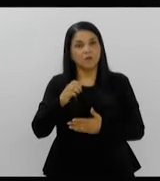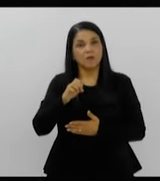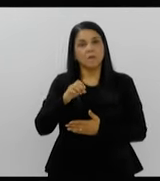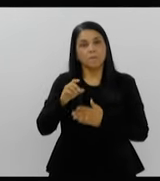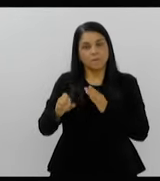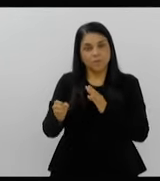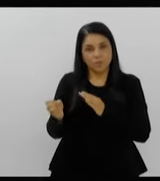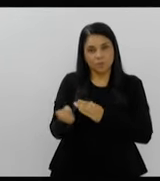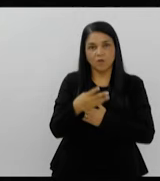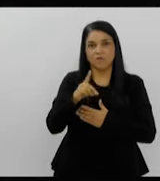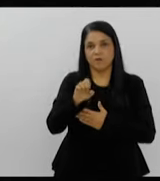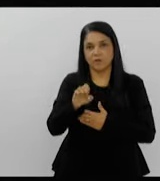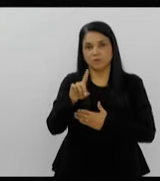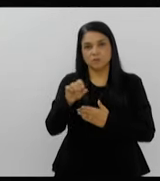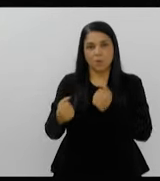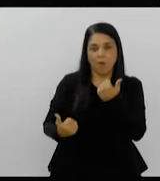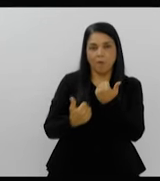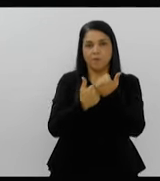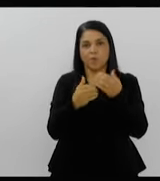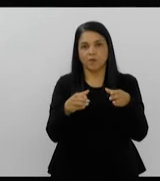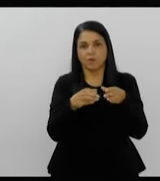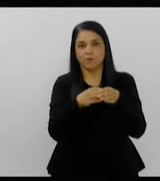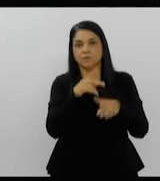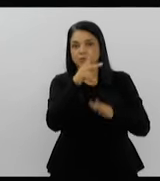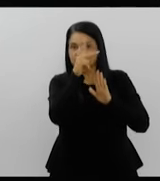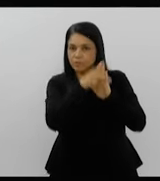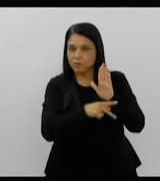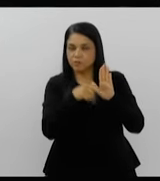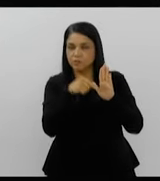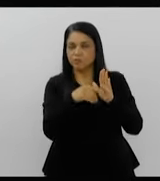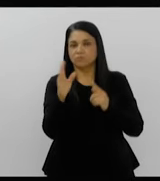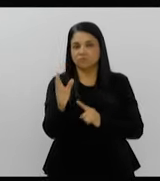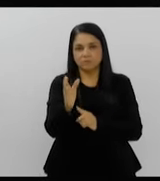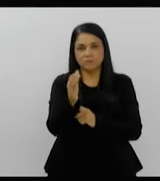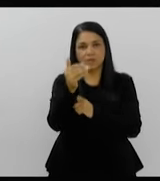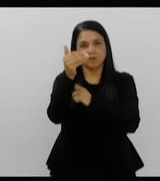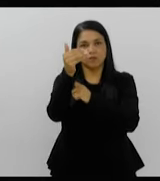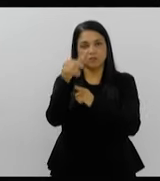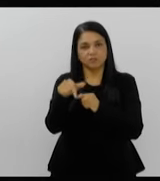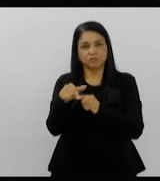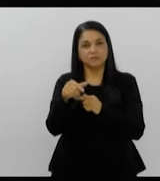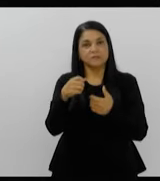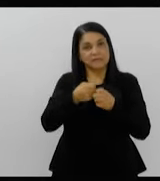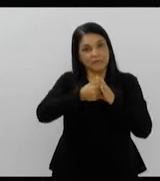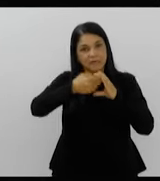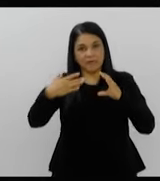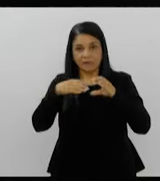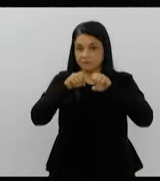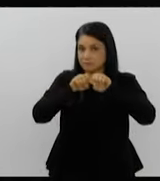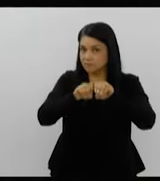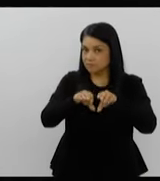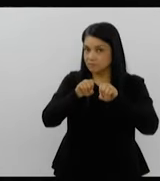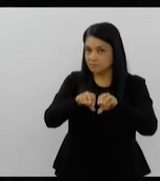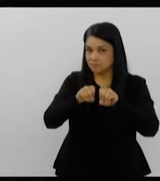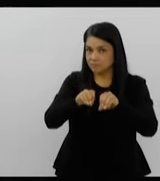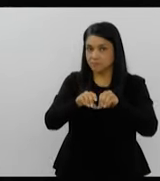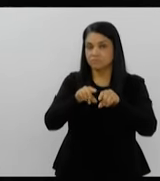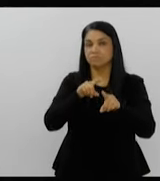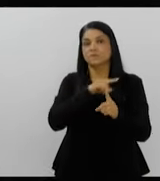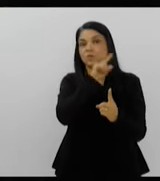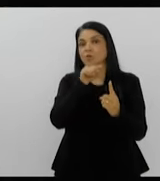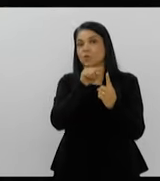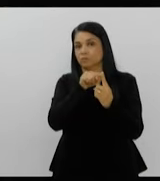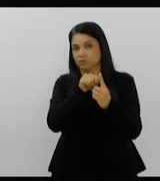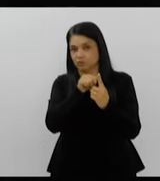edital de apoio a equipes discentes em projetos de base tecnológica para competição de caráter educacional, que atinge não